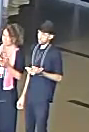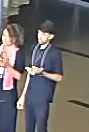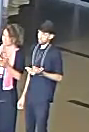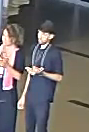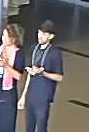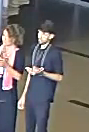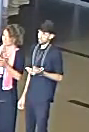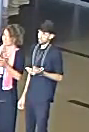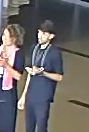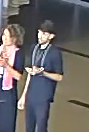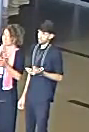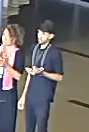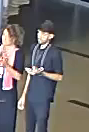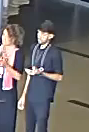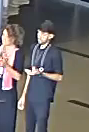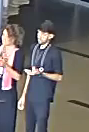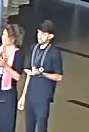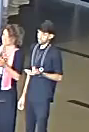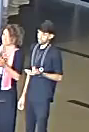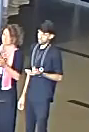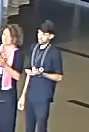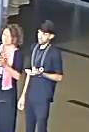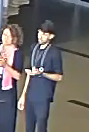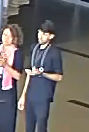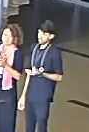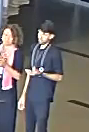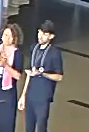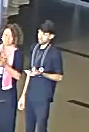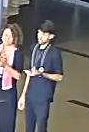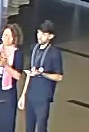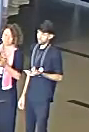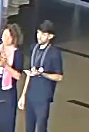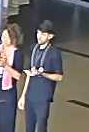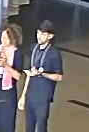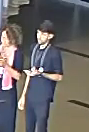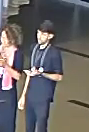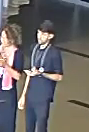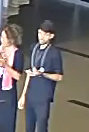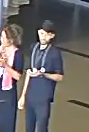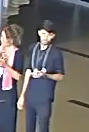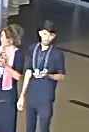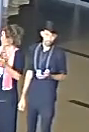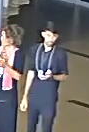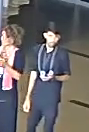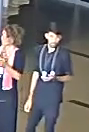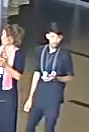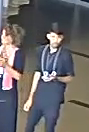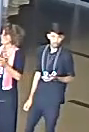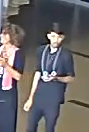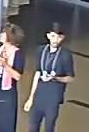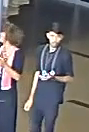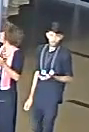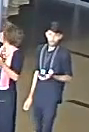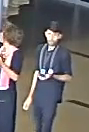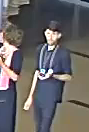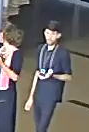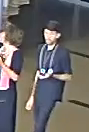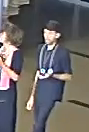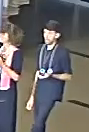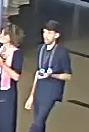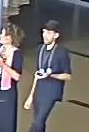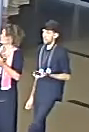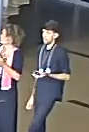nem tantas pessoas mas vamos abrir para 10 pessoas Ok por ordem de inscrição daqui a a pouco Assessoria vai passar aí desde